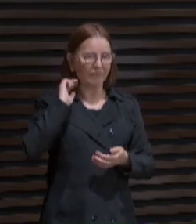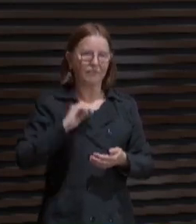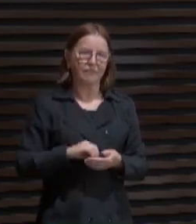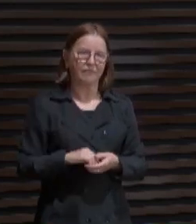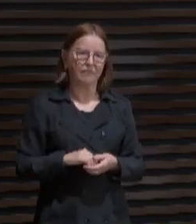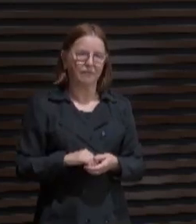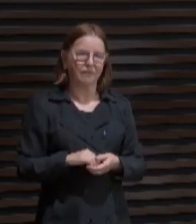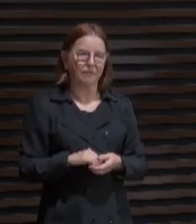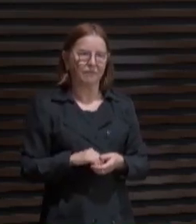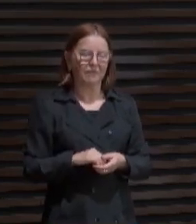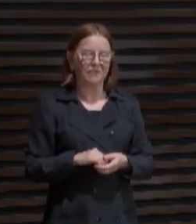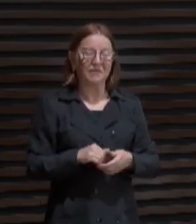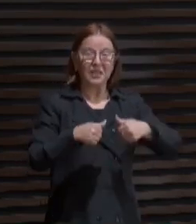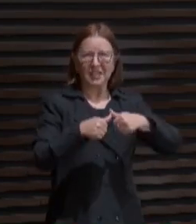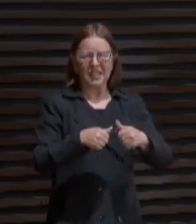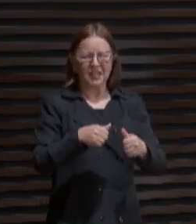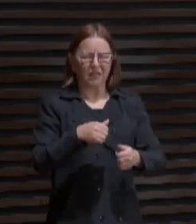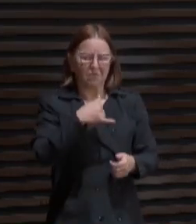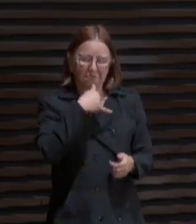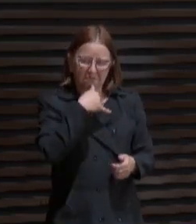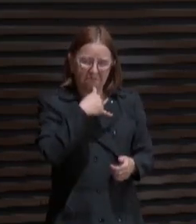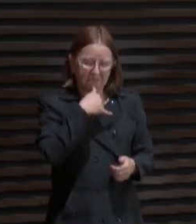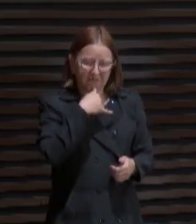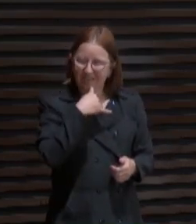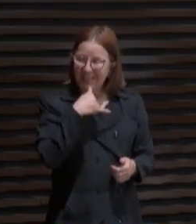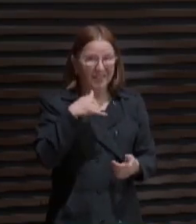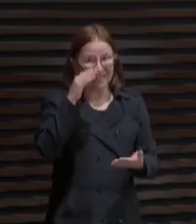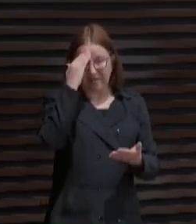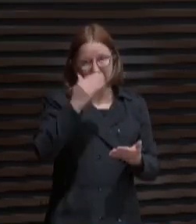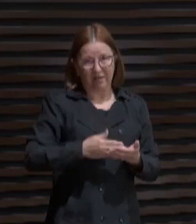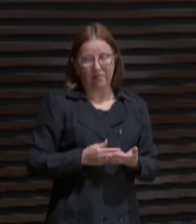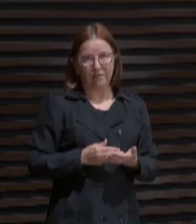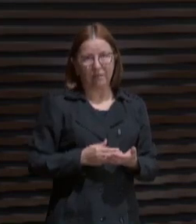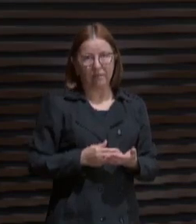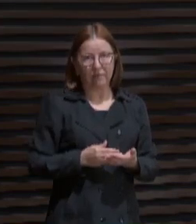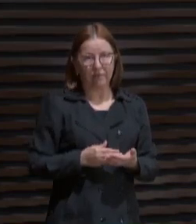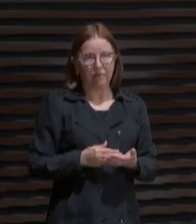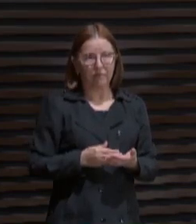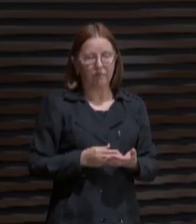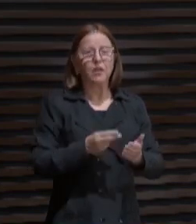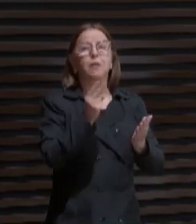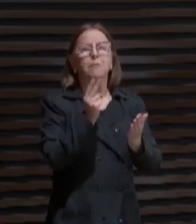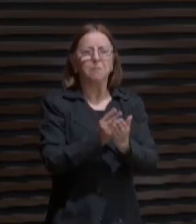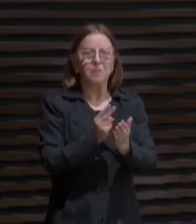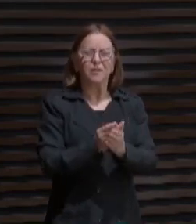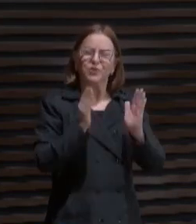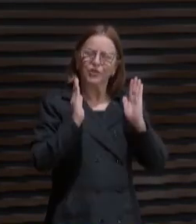Eles estavam tristes e não creram. Mesmo vivendo 3